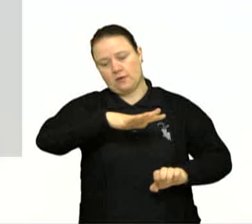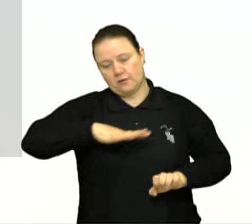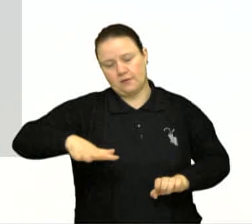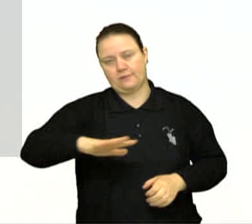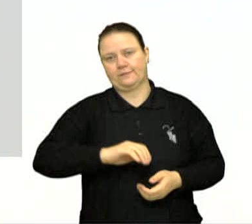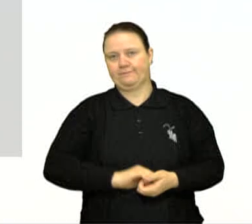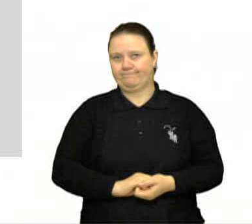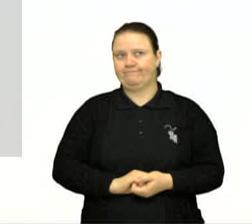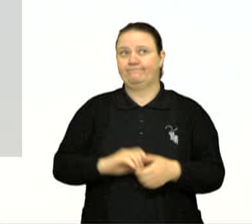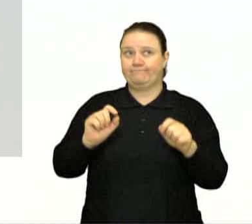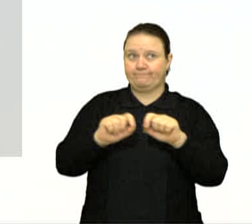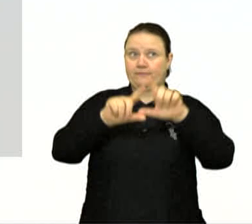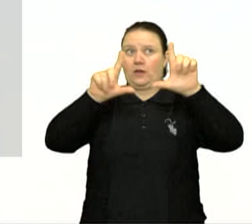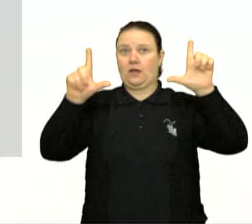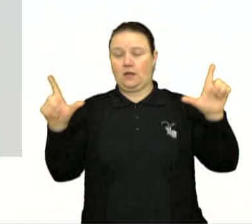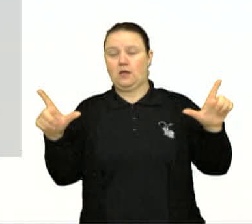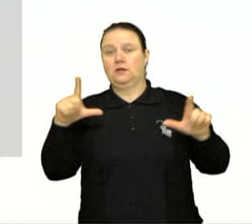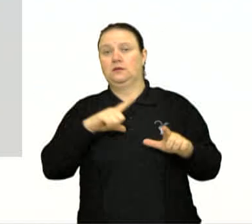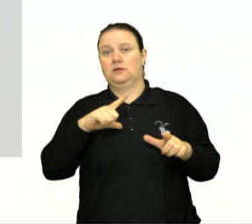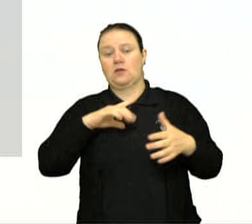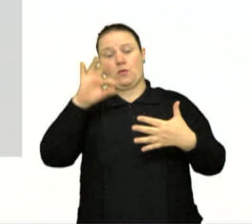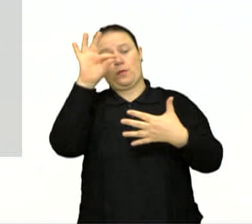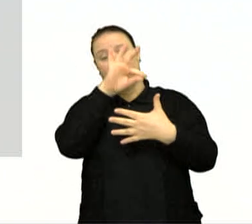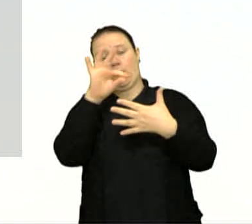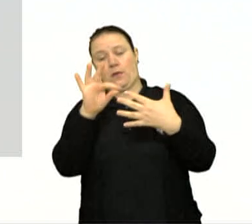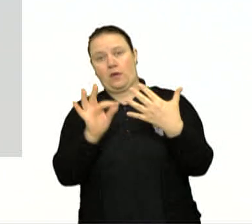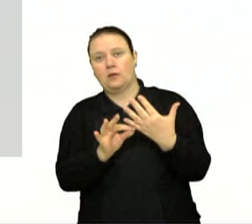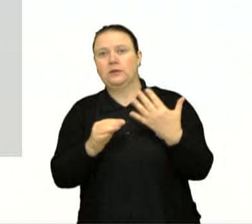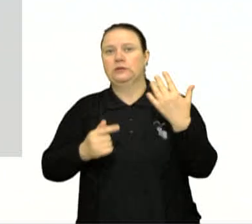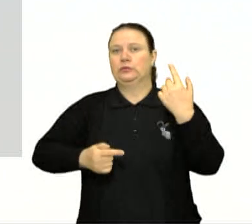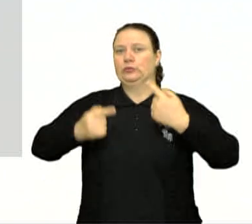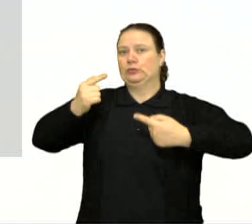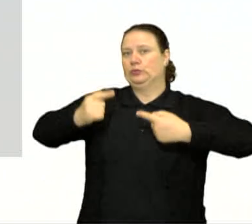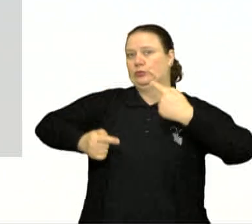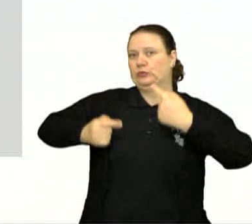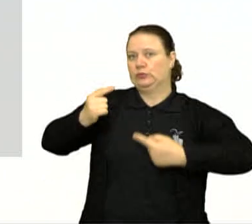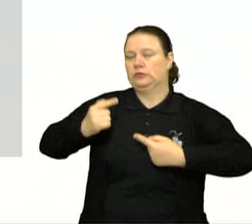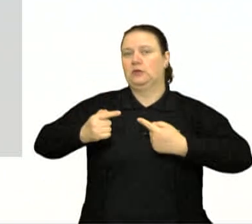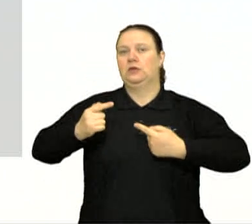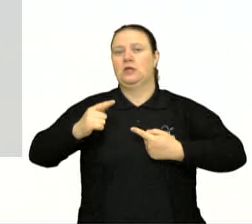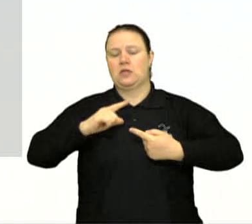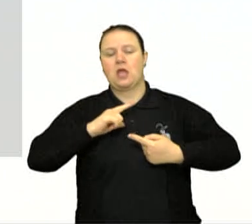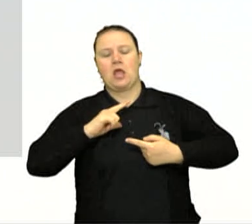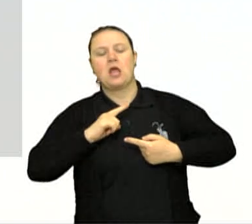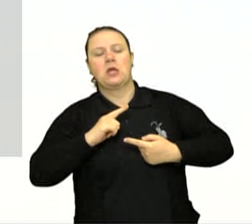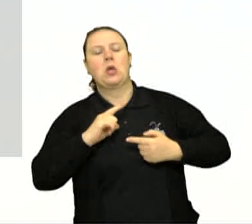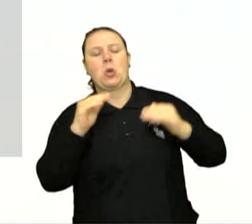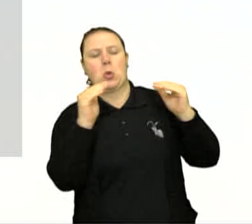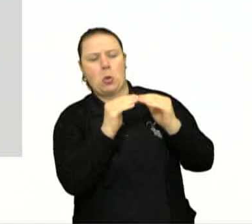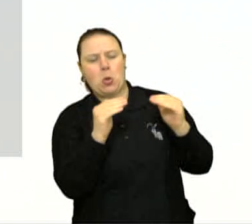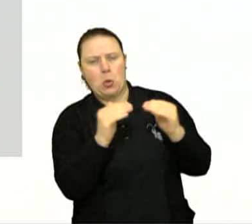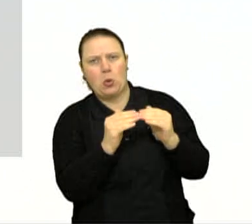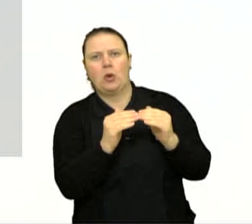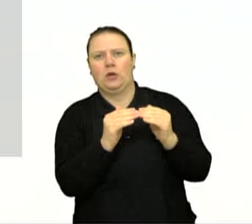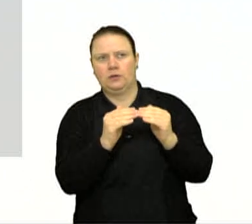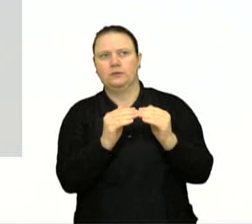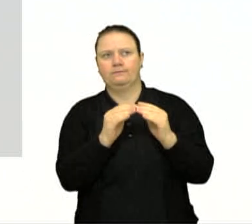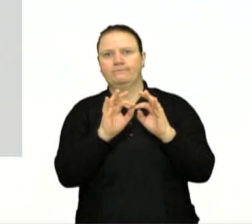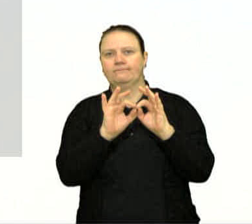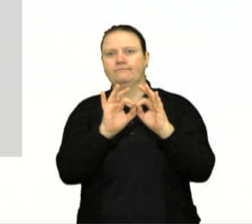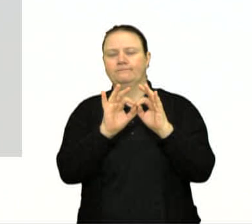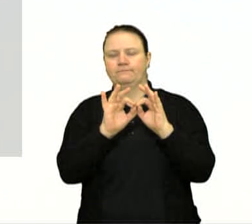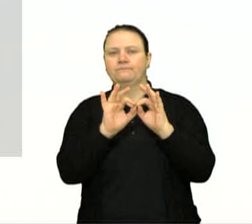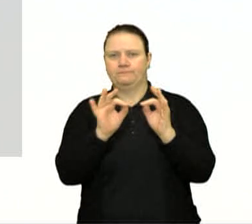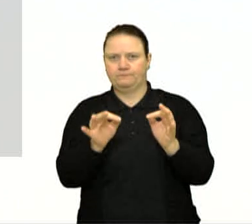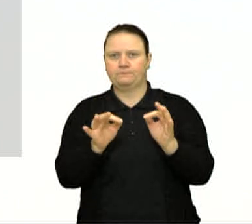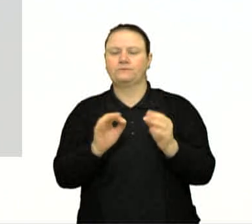isso, obviamente, temos algumas questões ligadas à discussão, como sendo pontos favoráveis, que devemos destacar. Claro que